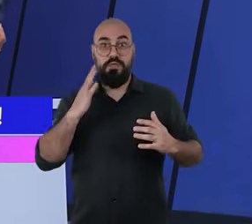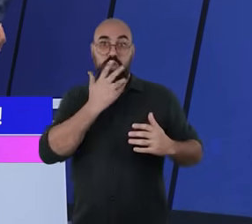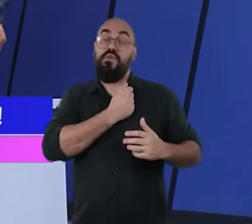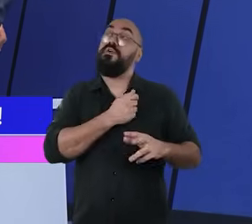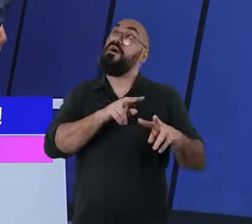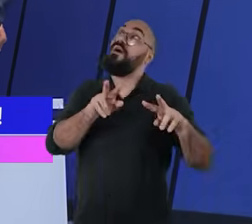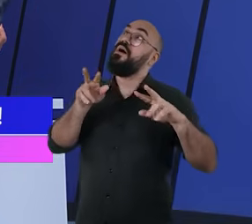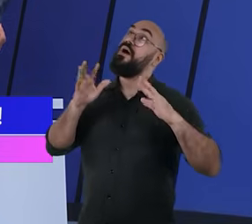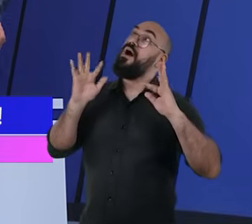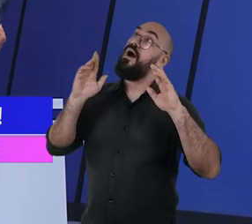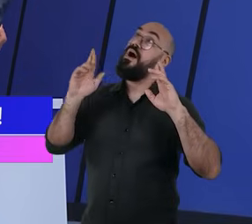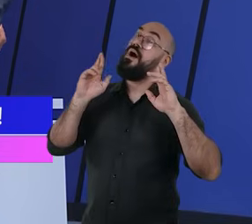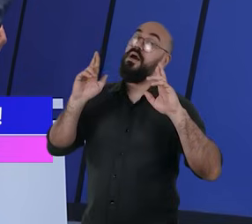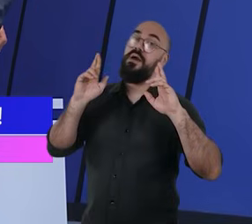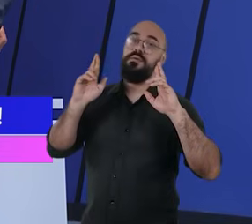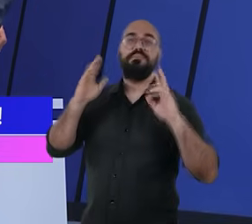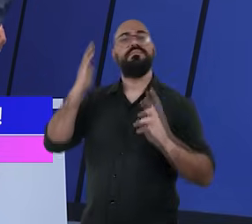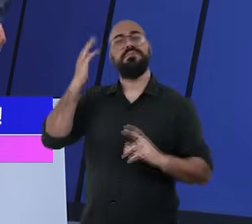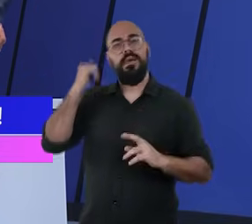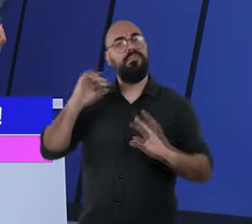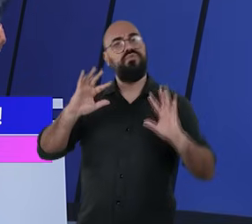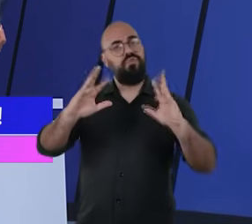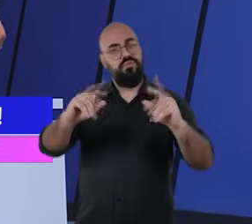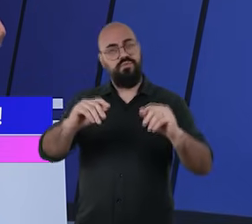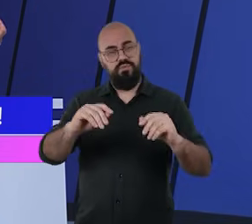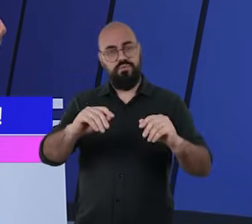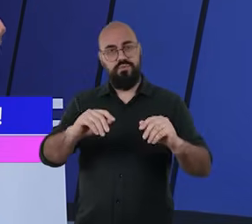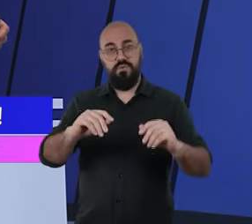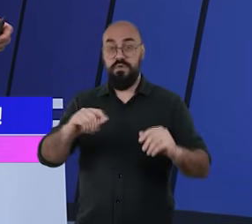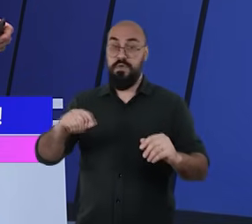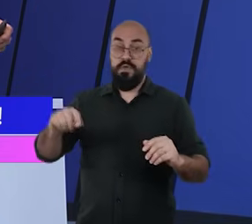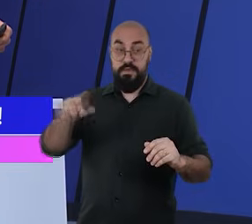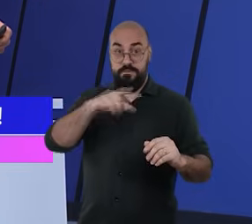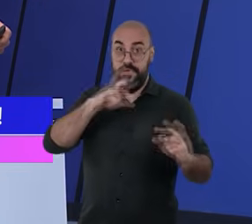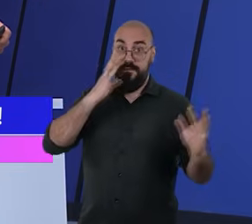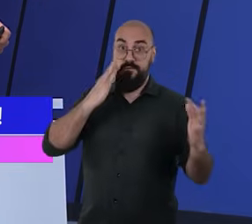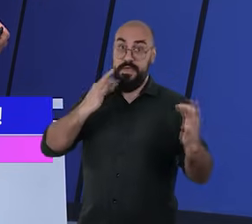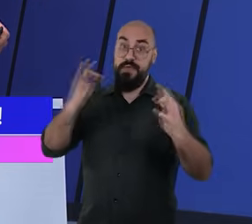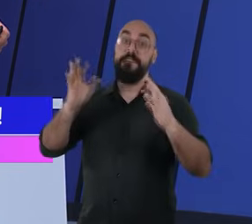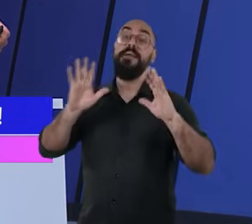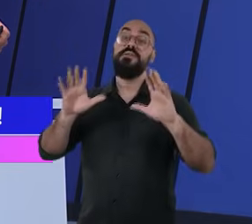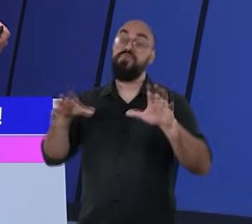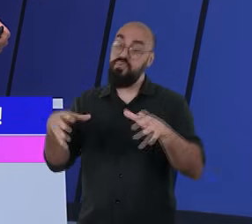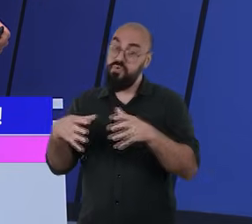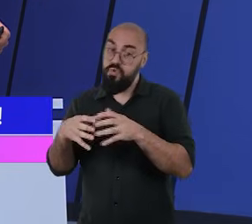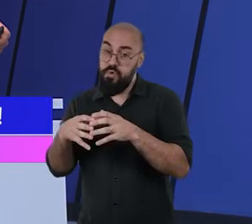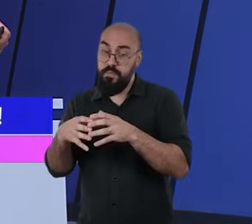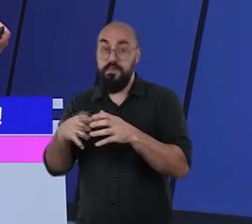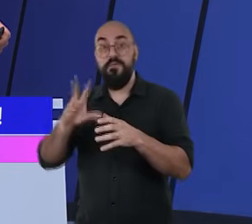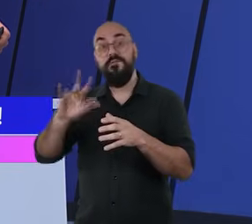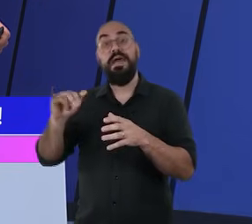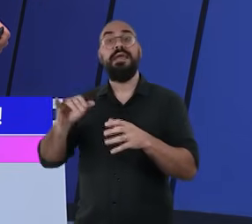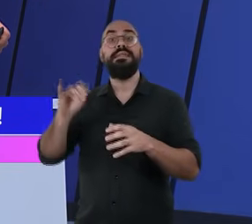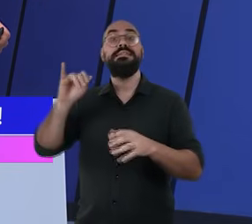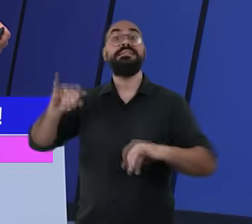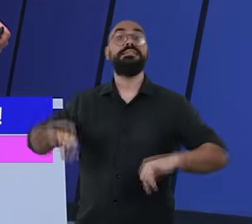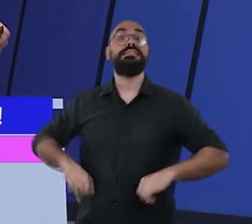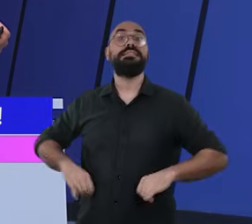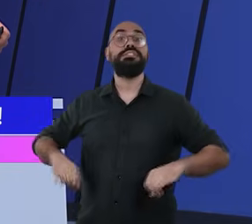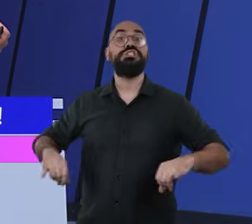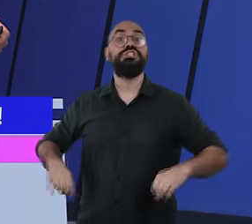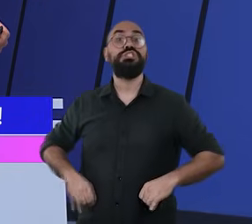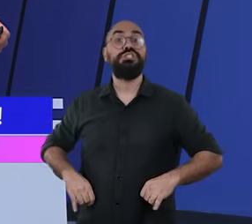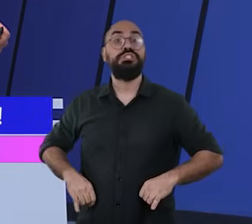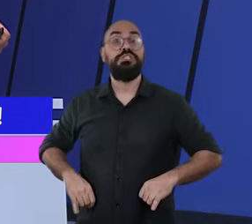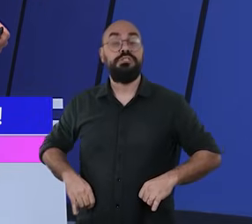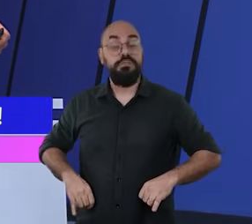que ele vem, muitos verão, mas haverá um grupo de pessoas que vai lamentar. Um grupo